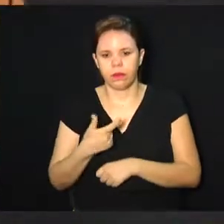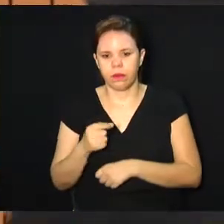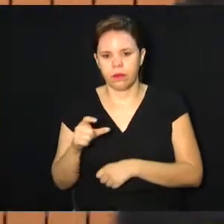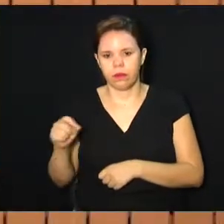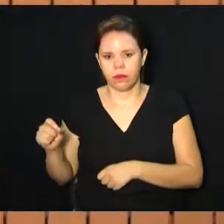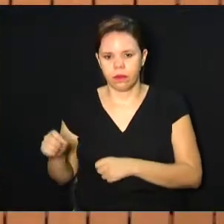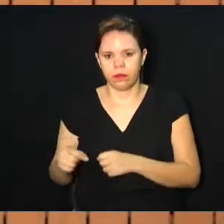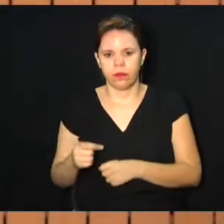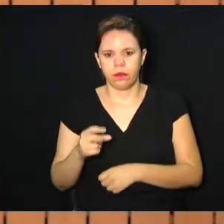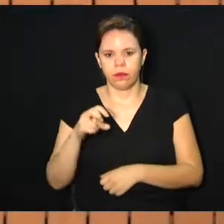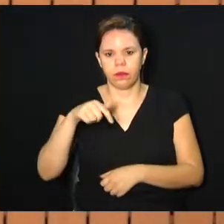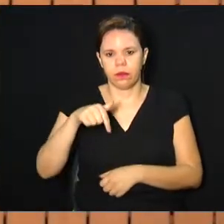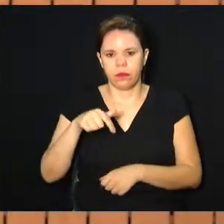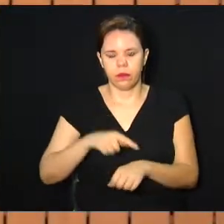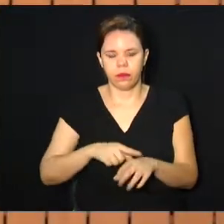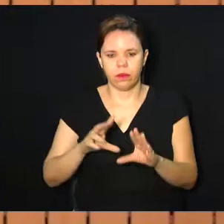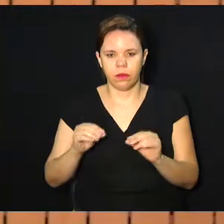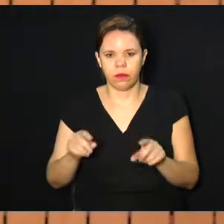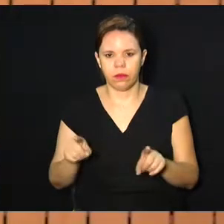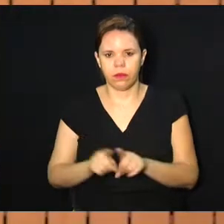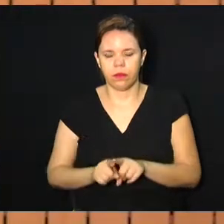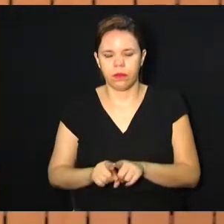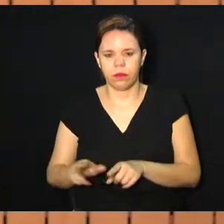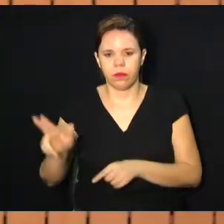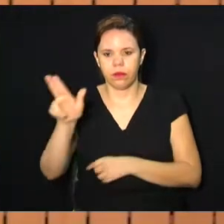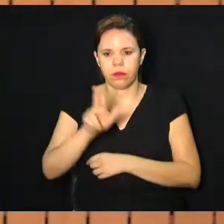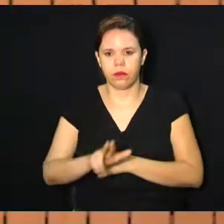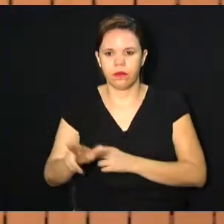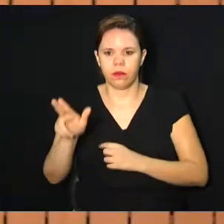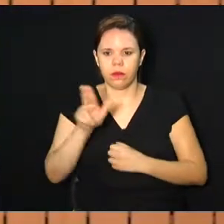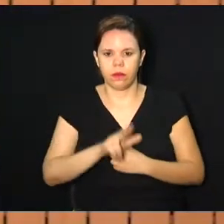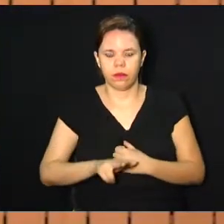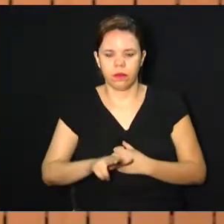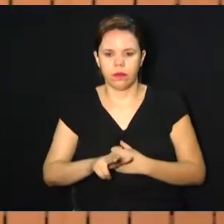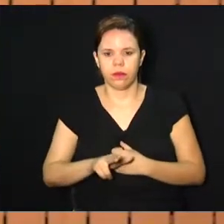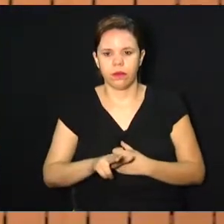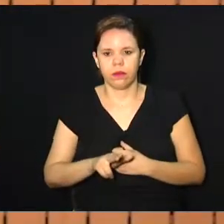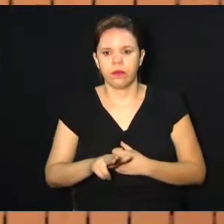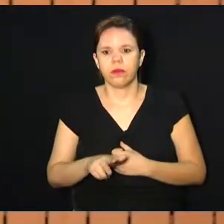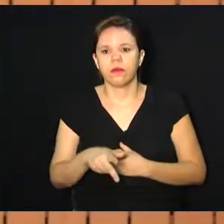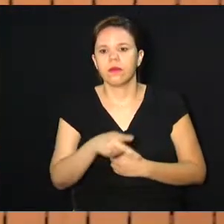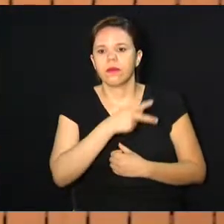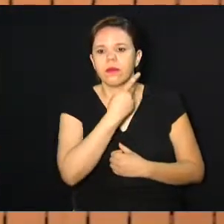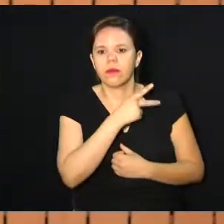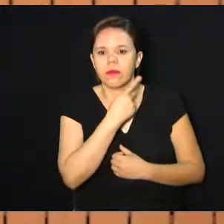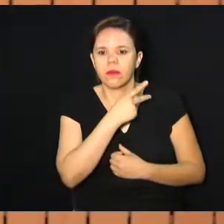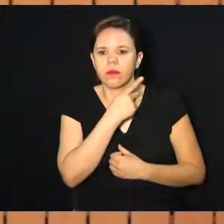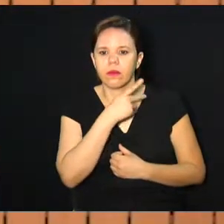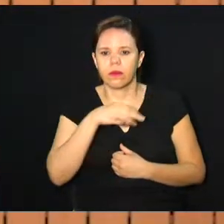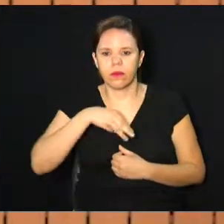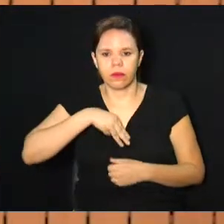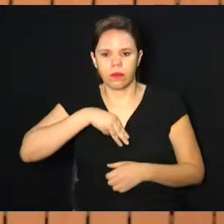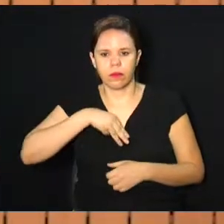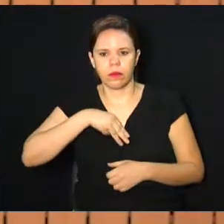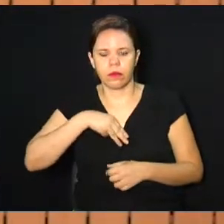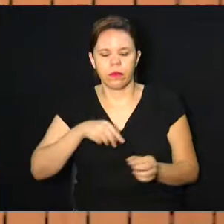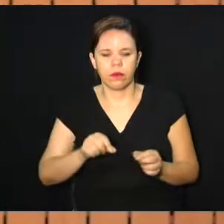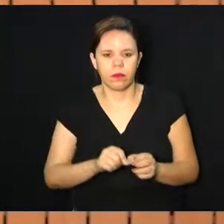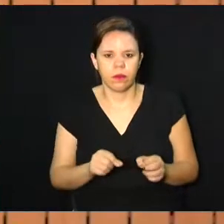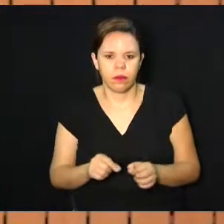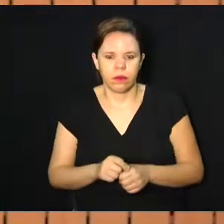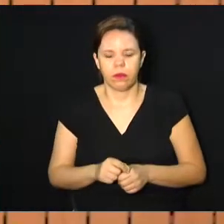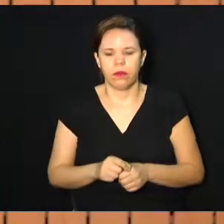às 19 horas, na Universidade Presbiteriana Mackenzie. E a INDEC também informou